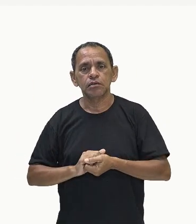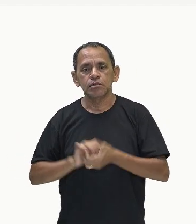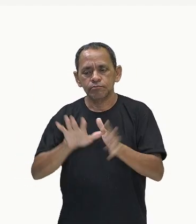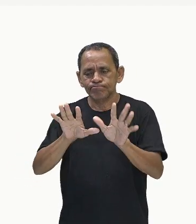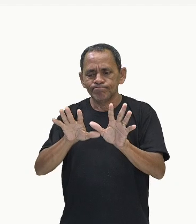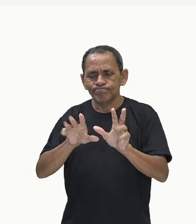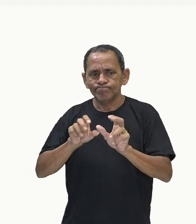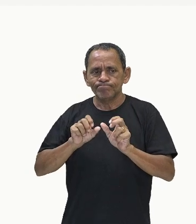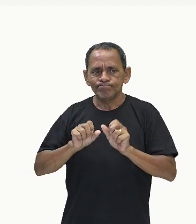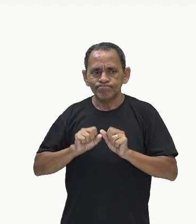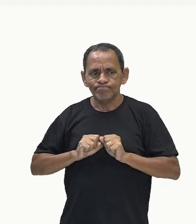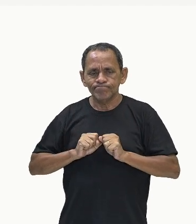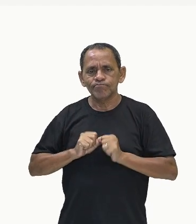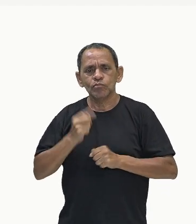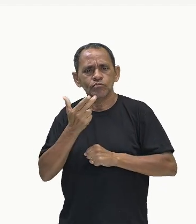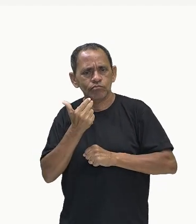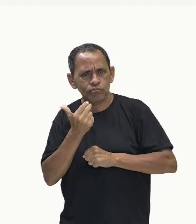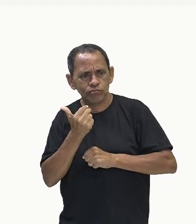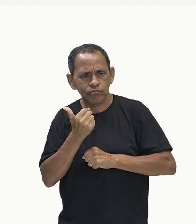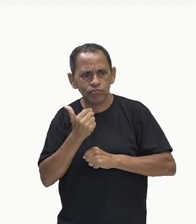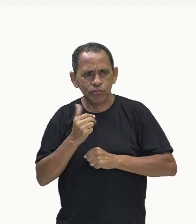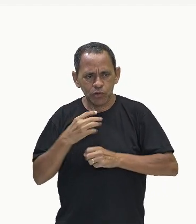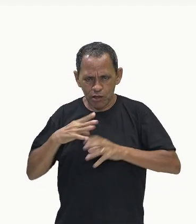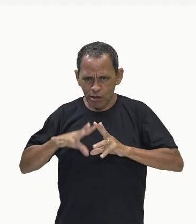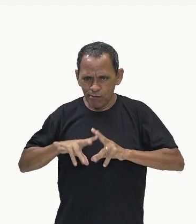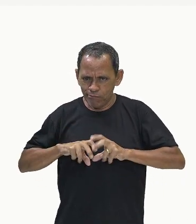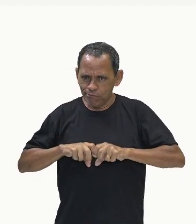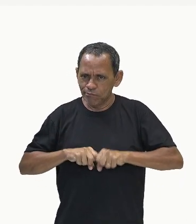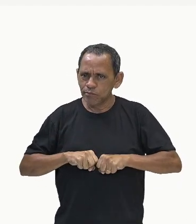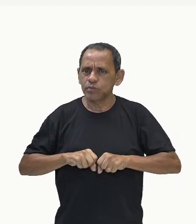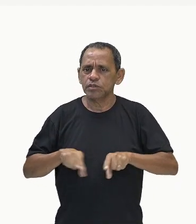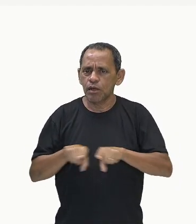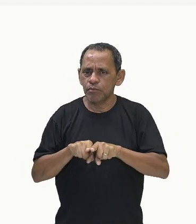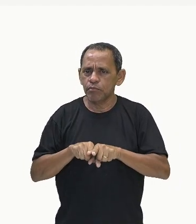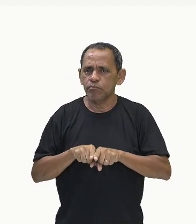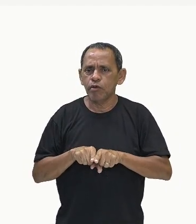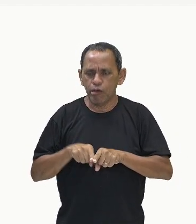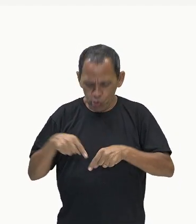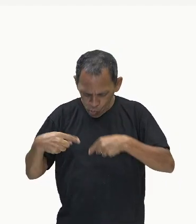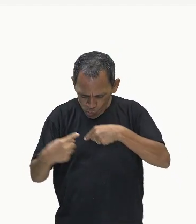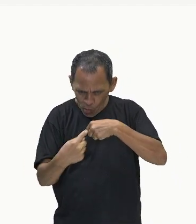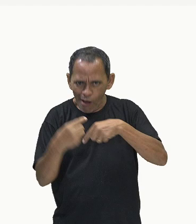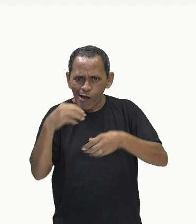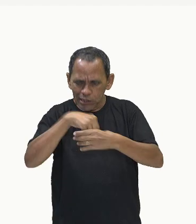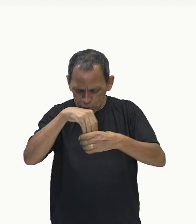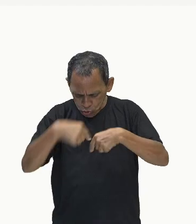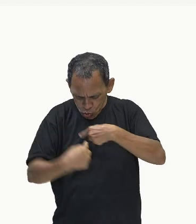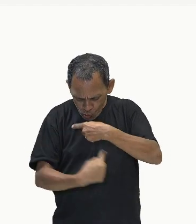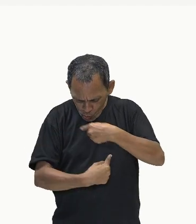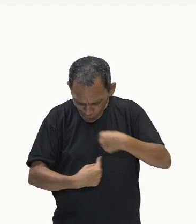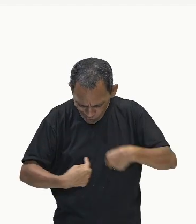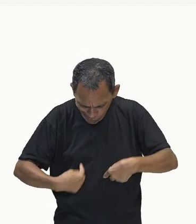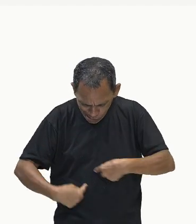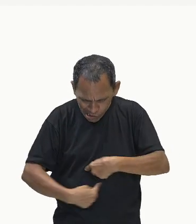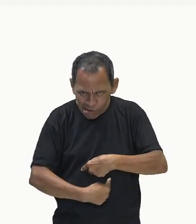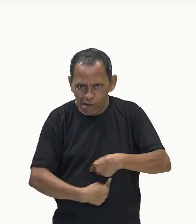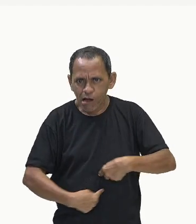desses nutrientes que vai acontecer ali no intestino delgado, por meio